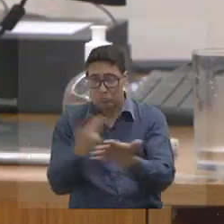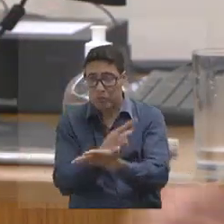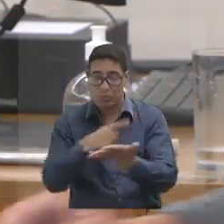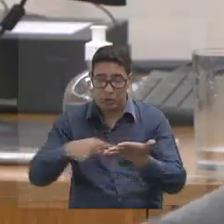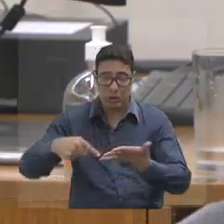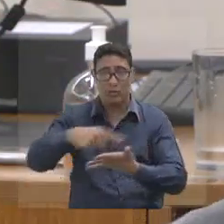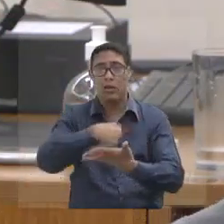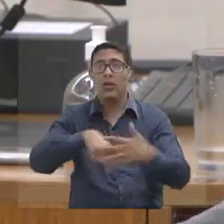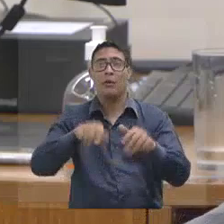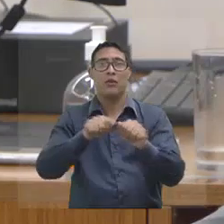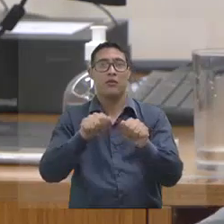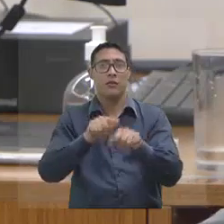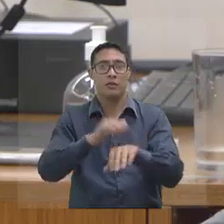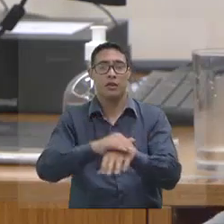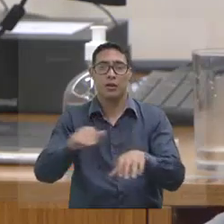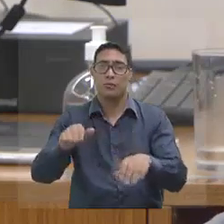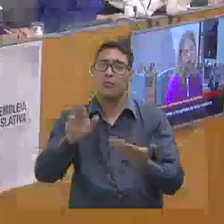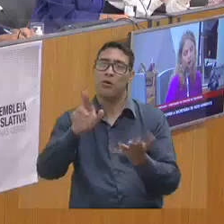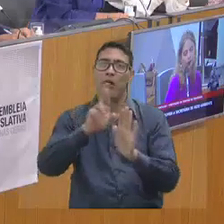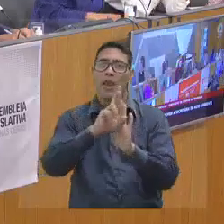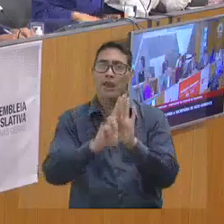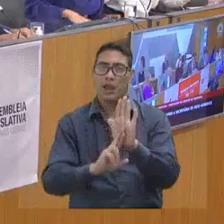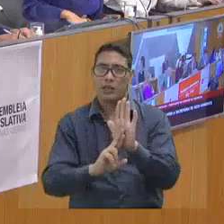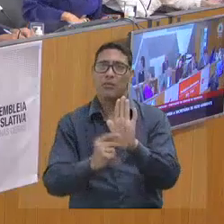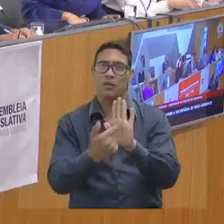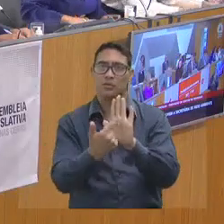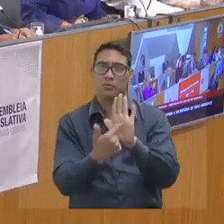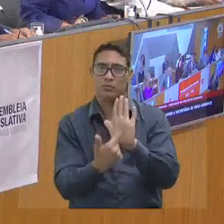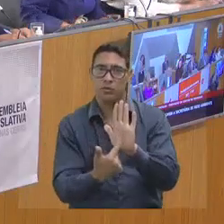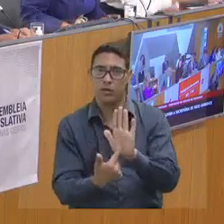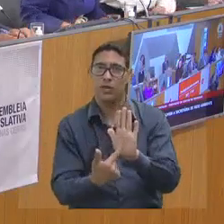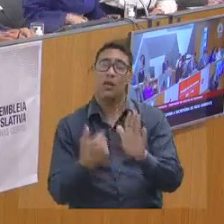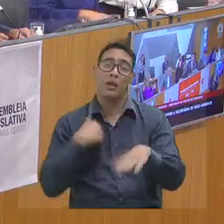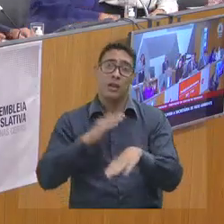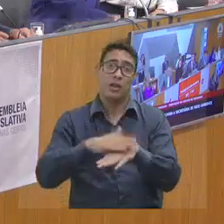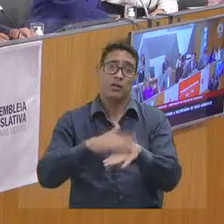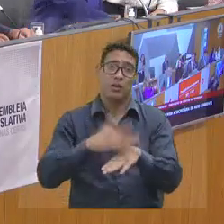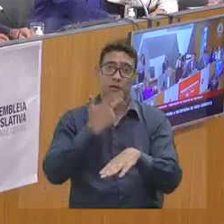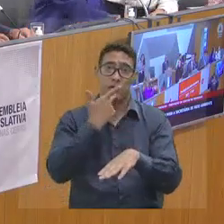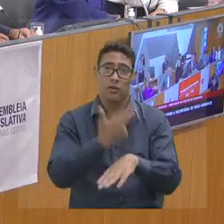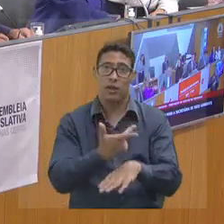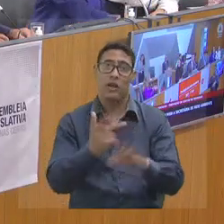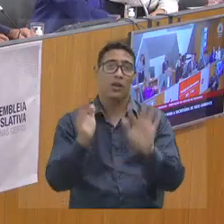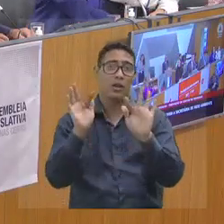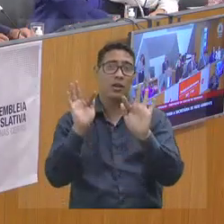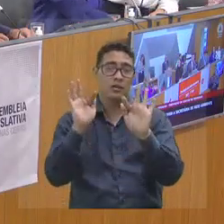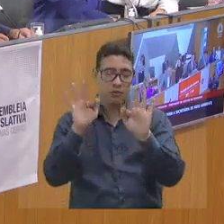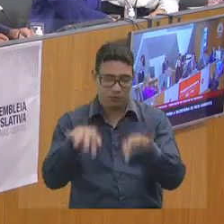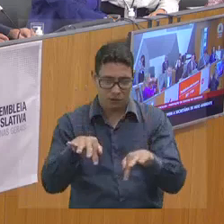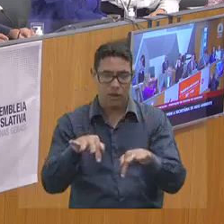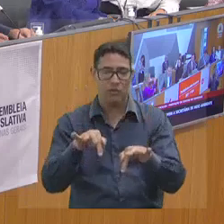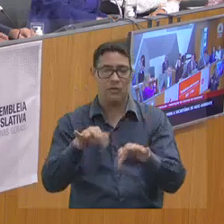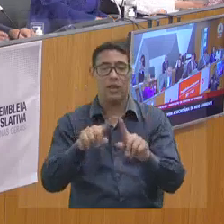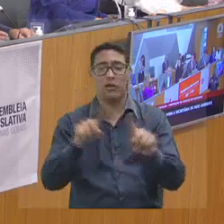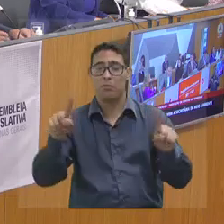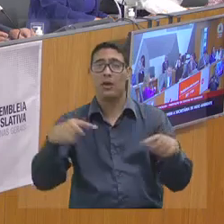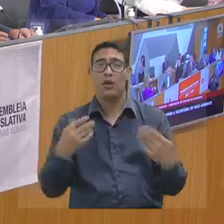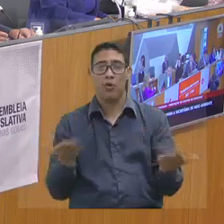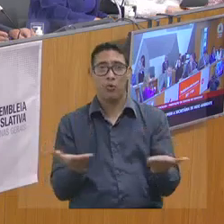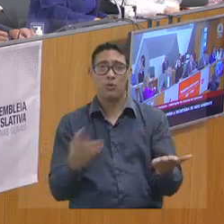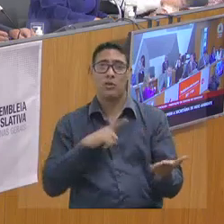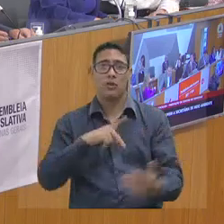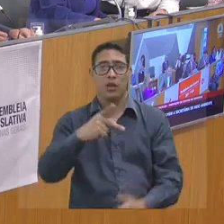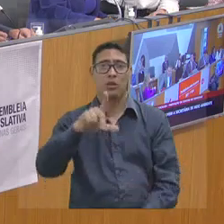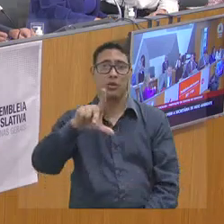o requerimento Presidente obrigada é pela e eu quero justificar em geral eu fico até o final do Assembleia fiscaliza mas a gente tem plenário